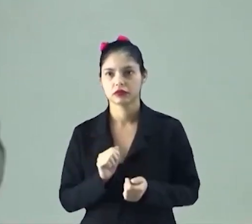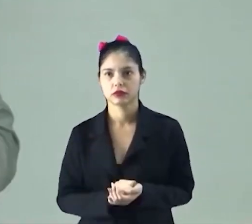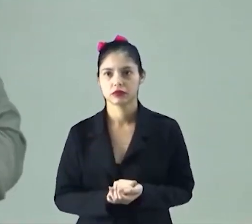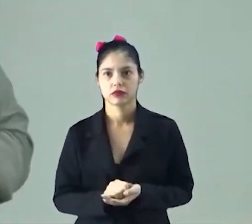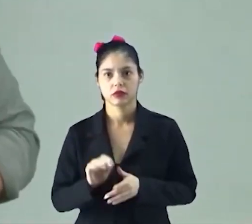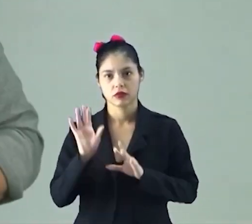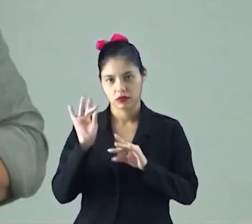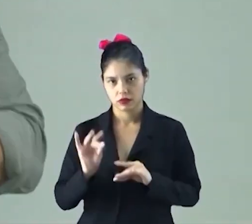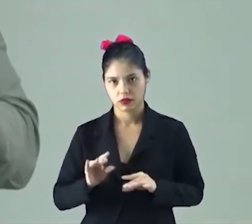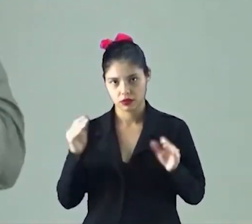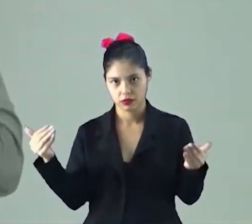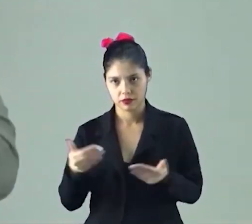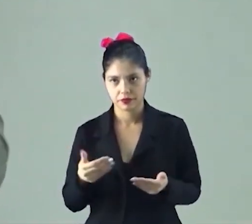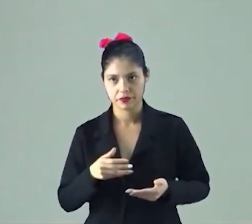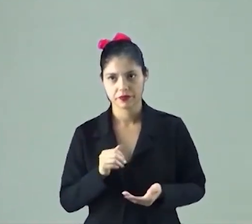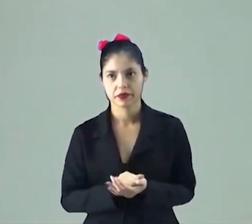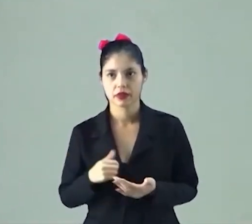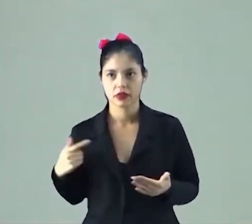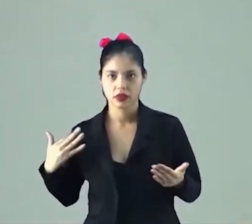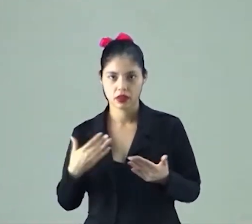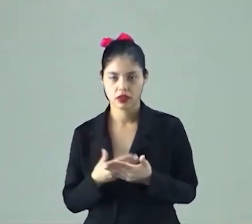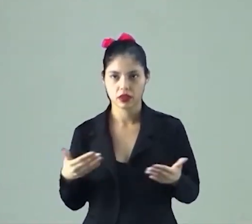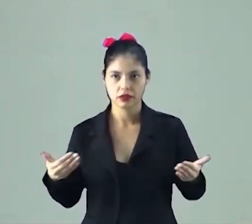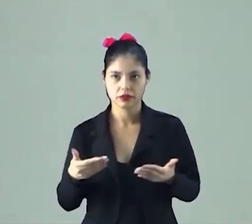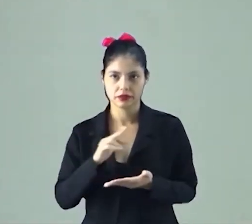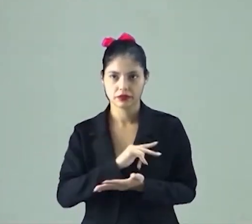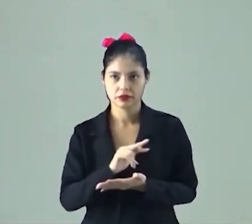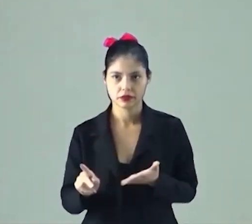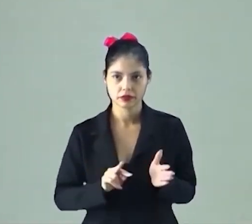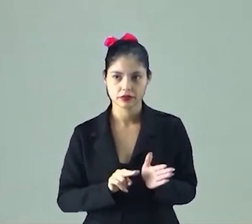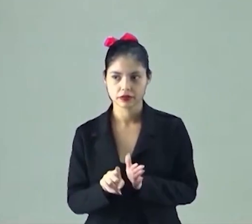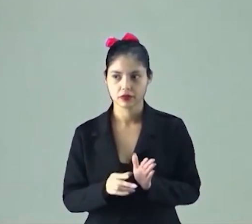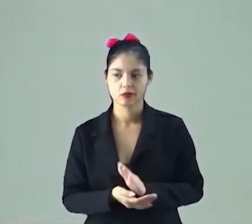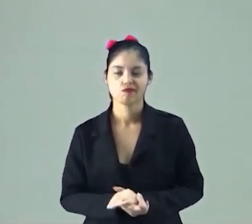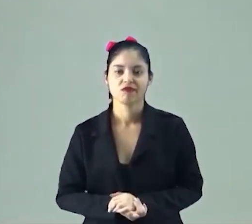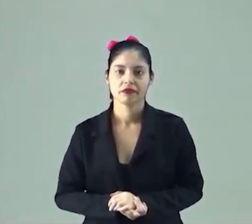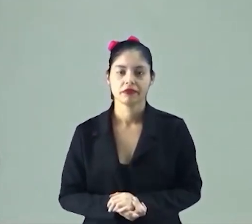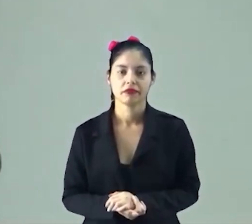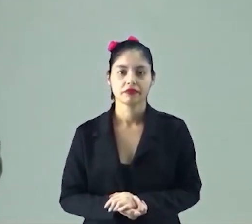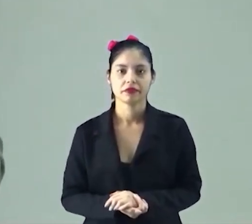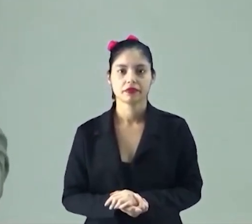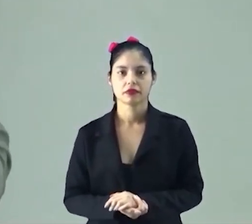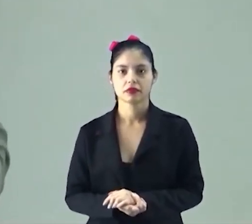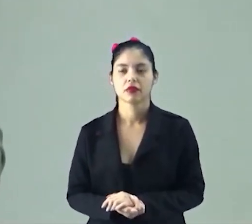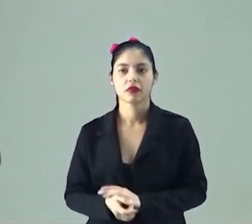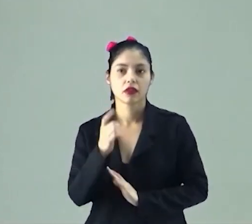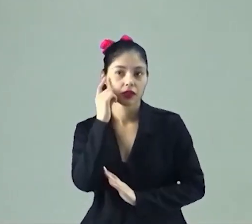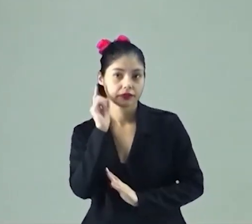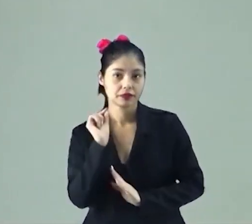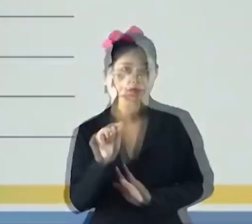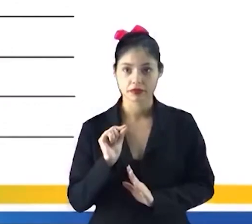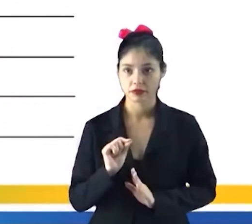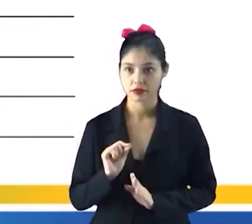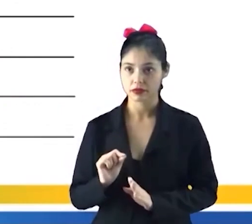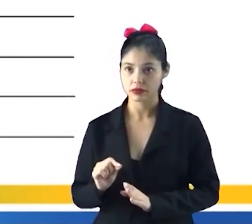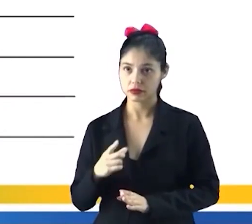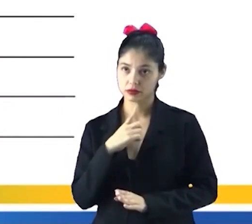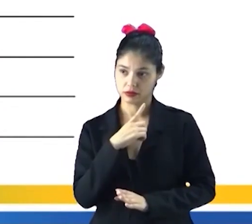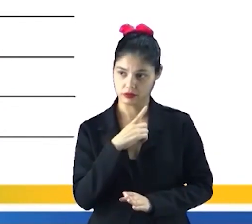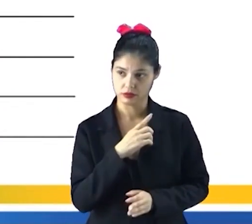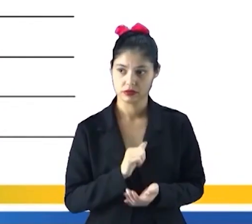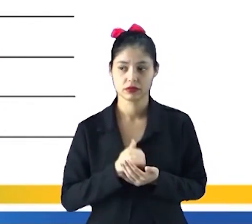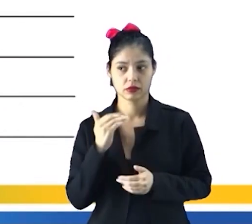eu não vou dar spoiler disso aí. A gente vai seguir a nossa aula sobre diversidade biológica. Então, a gente tem que pensar o seguinte: